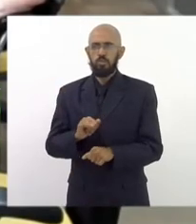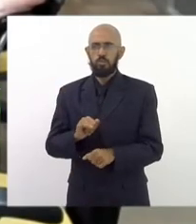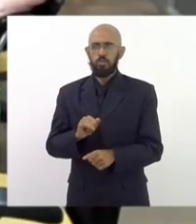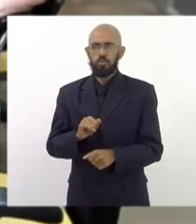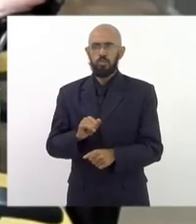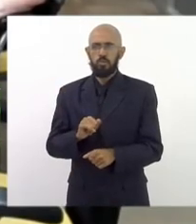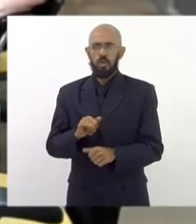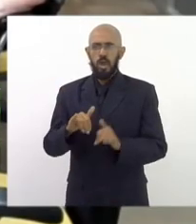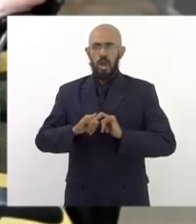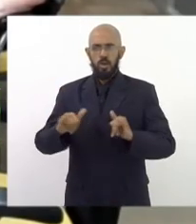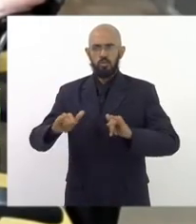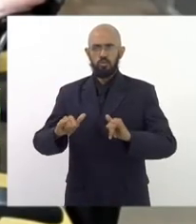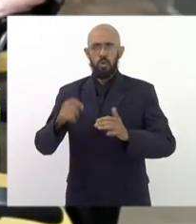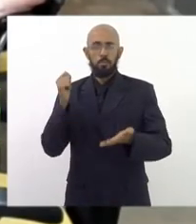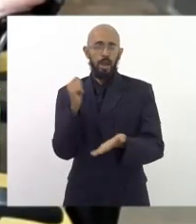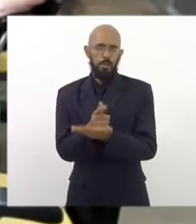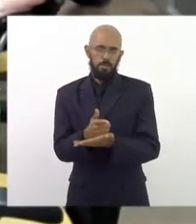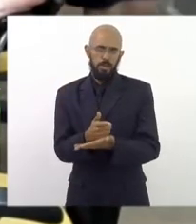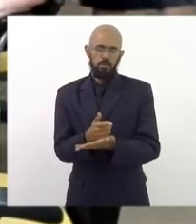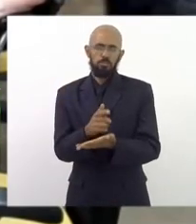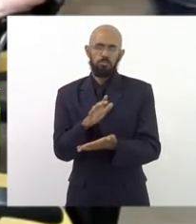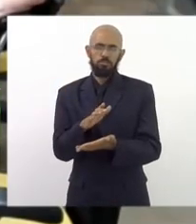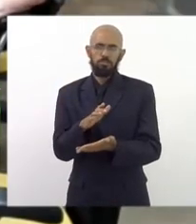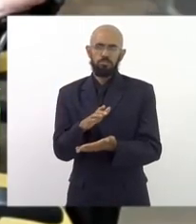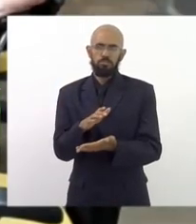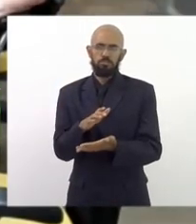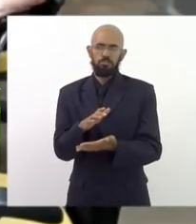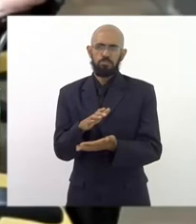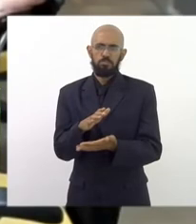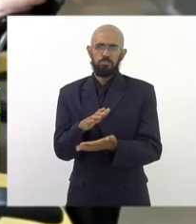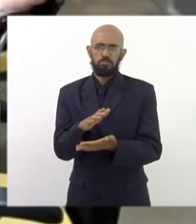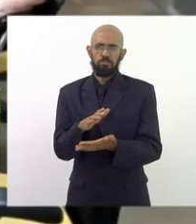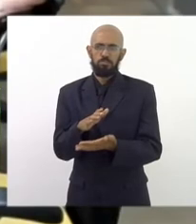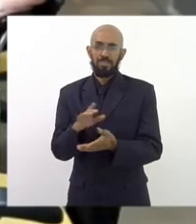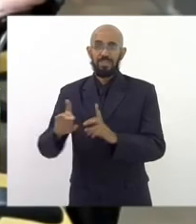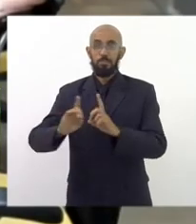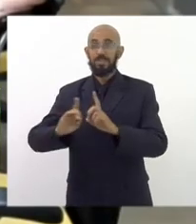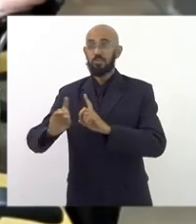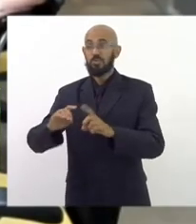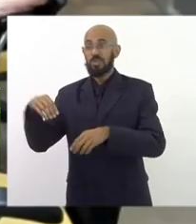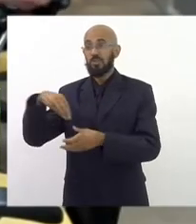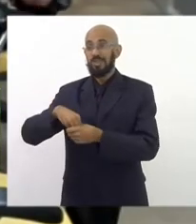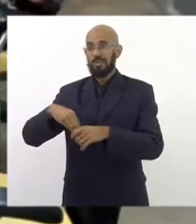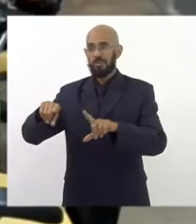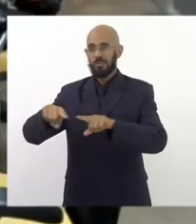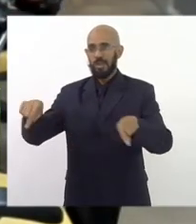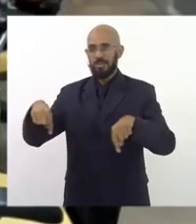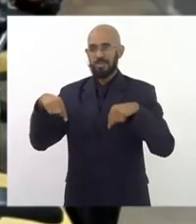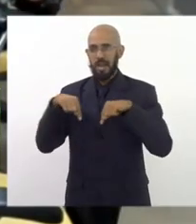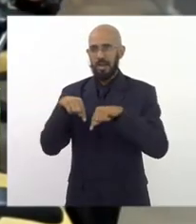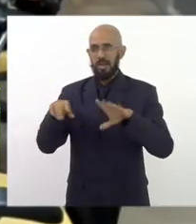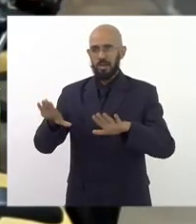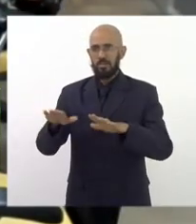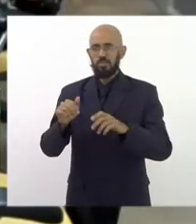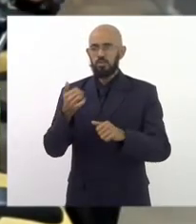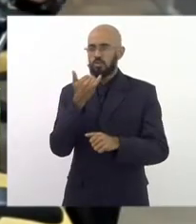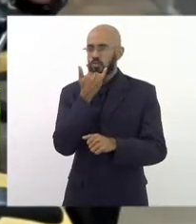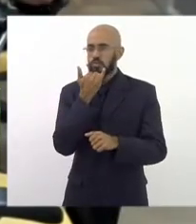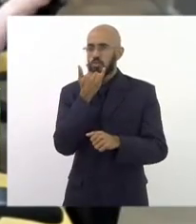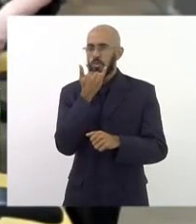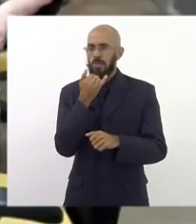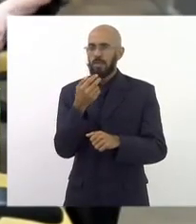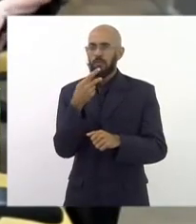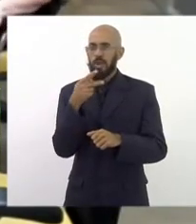dívidas. Ou o pagamento. Não, mas é no início, esse aqui está acumulado, né? É porque está acumulado. Esse foi